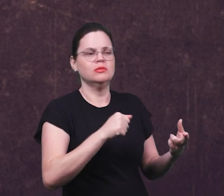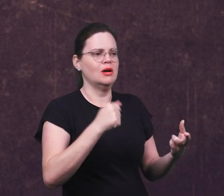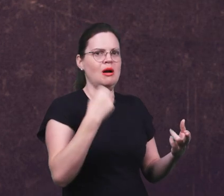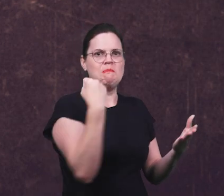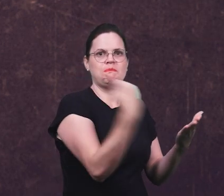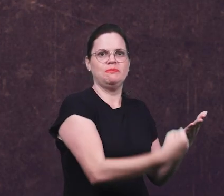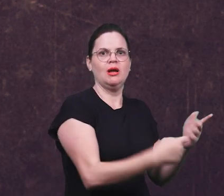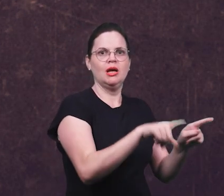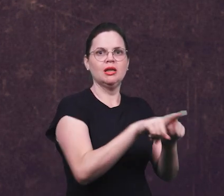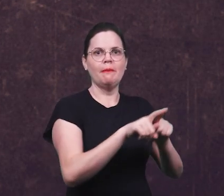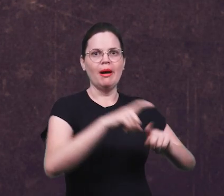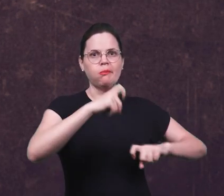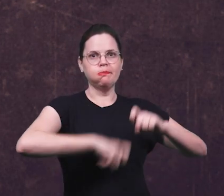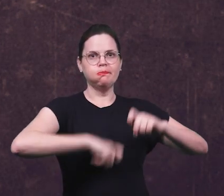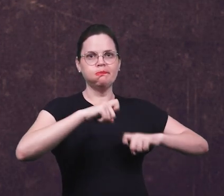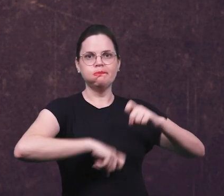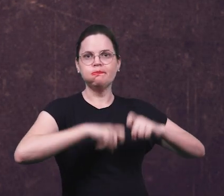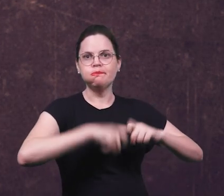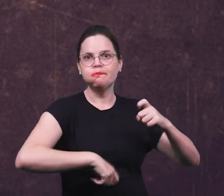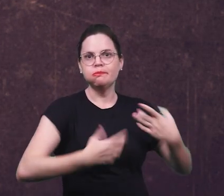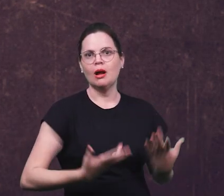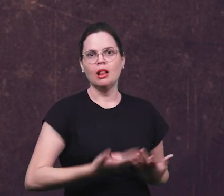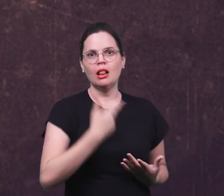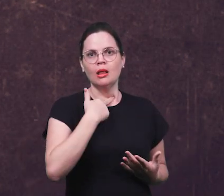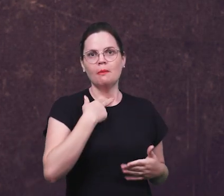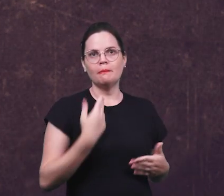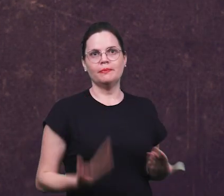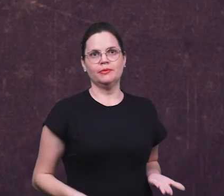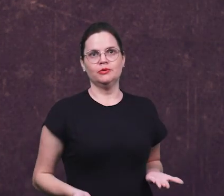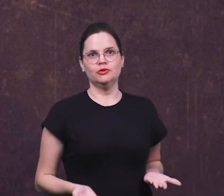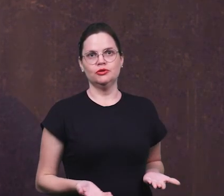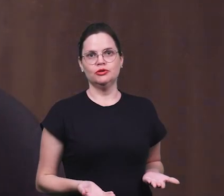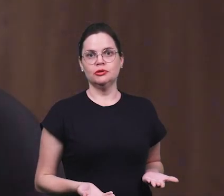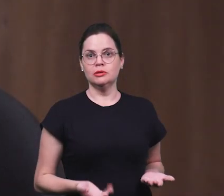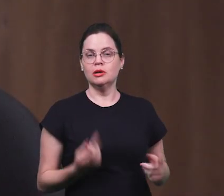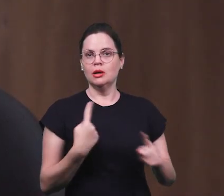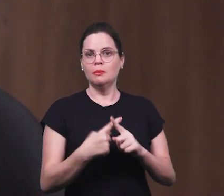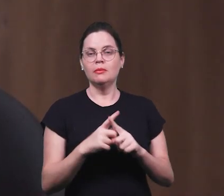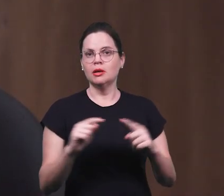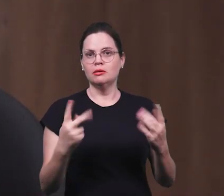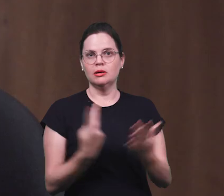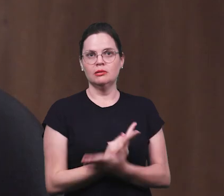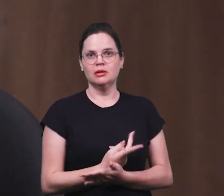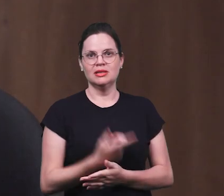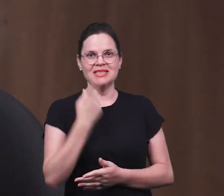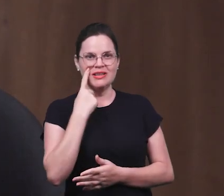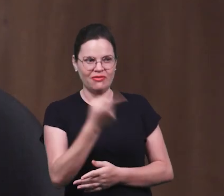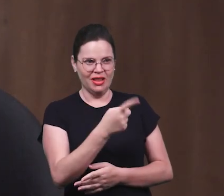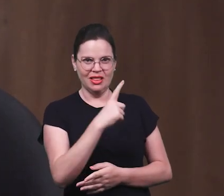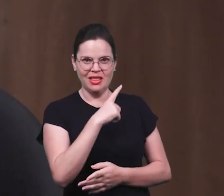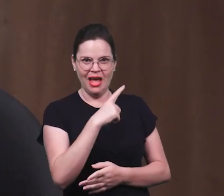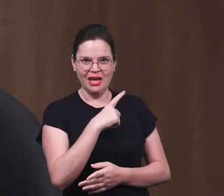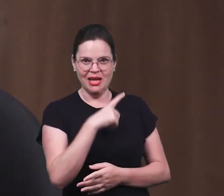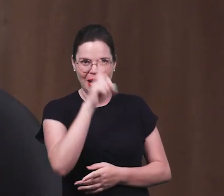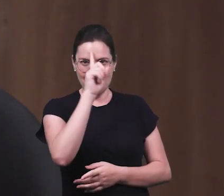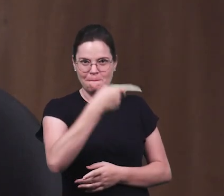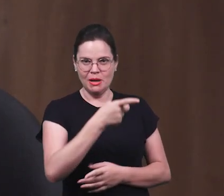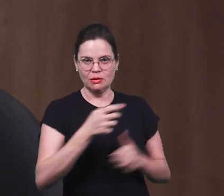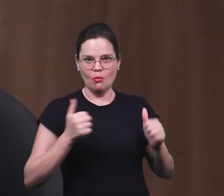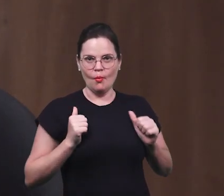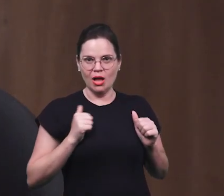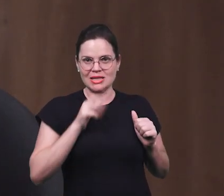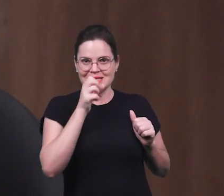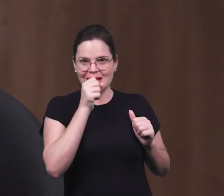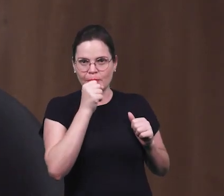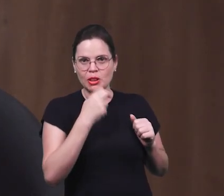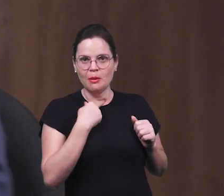das relações sexuais ilícitas. Eles podiam talvez incluir sábado, mas tanto é que na Bíblia não tem mandando guardar sábado aqui, que aqui eles nem incluíram isso na ordem